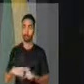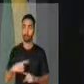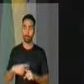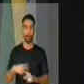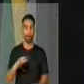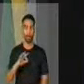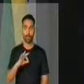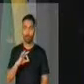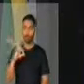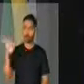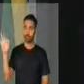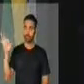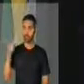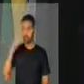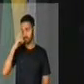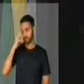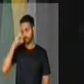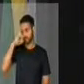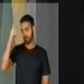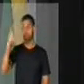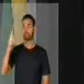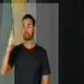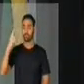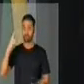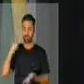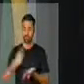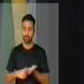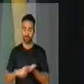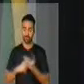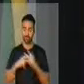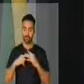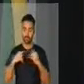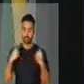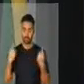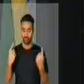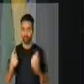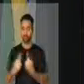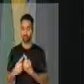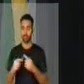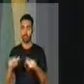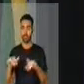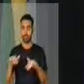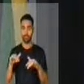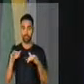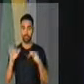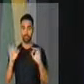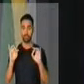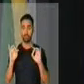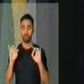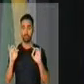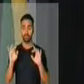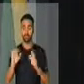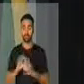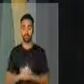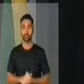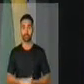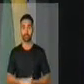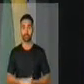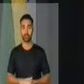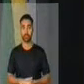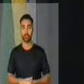feliz iniciativa da realização desta sessão,